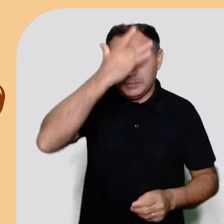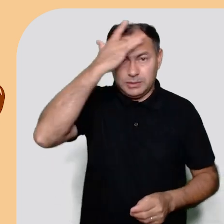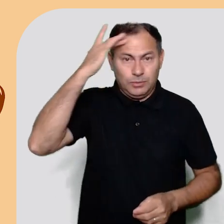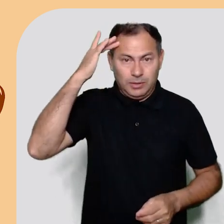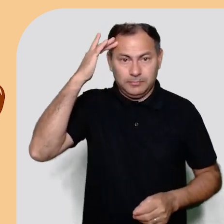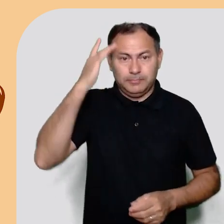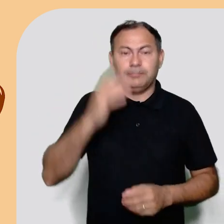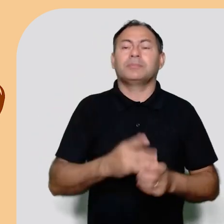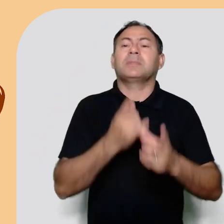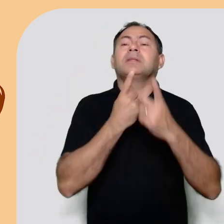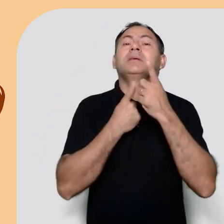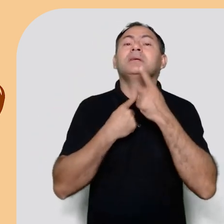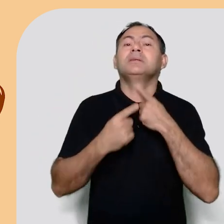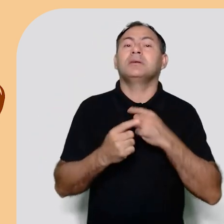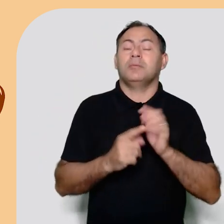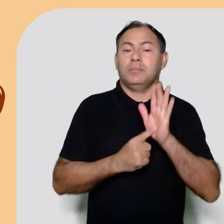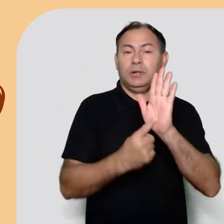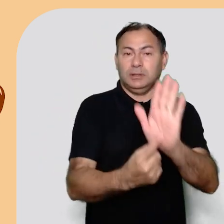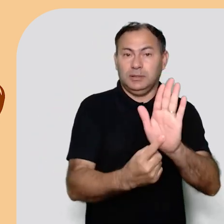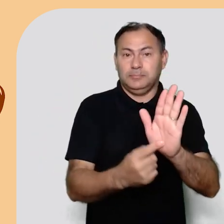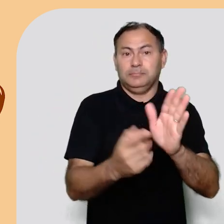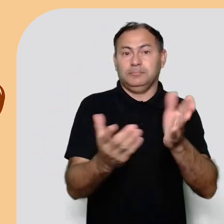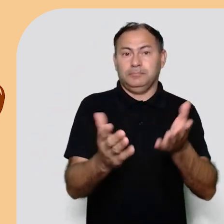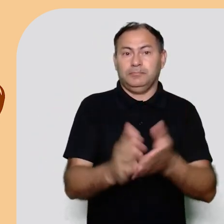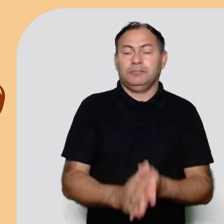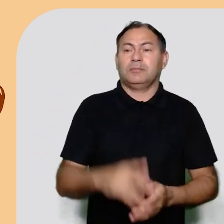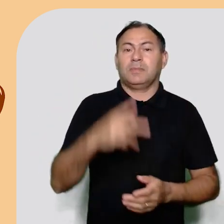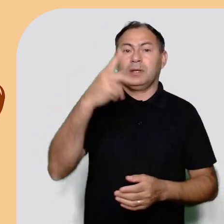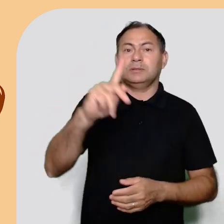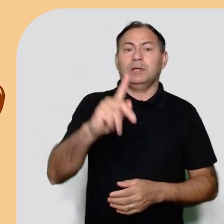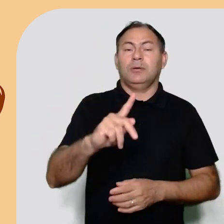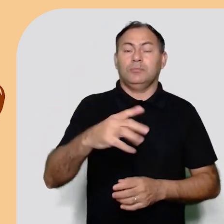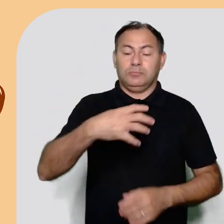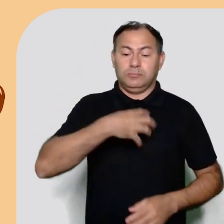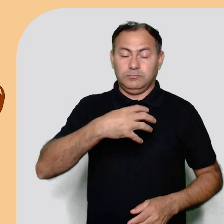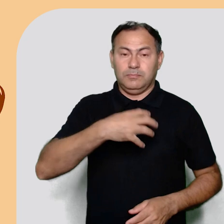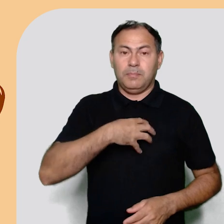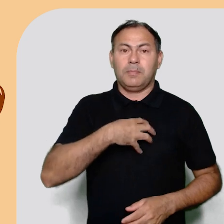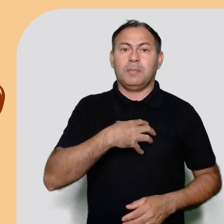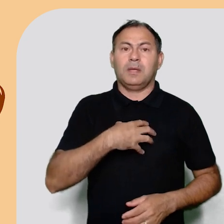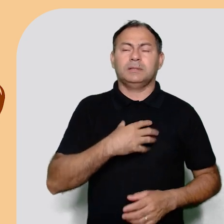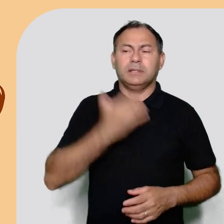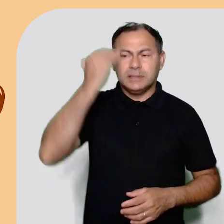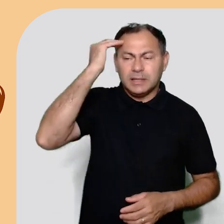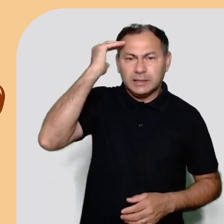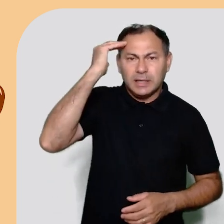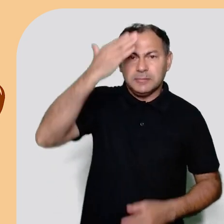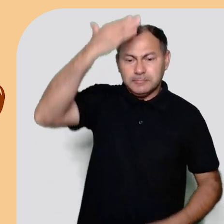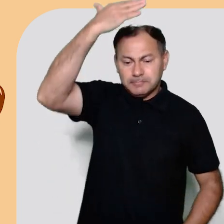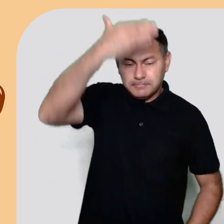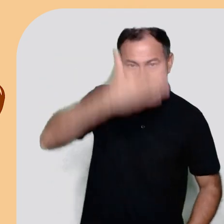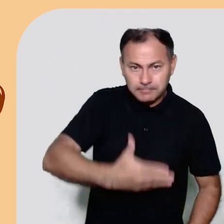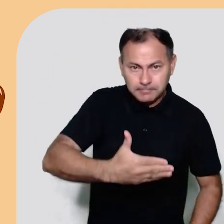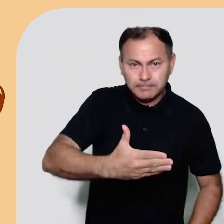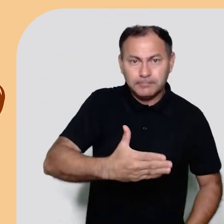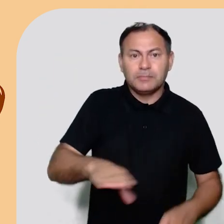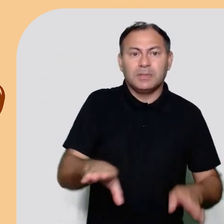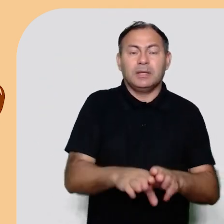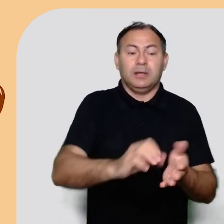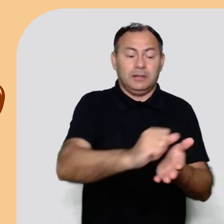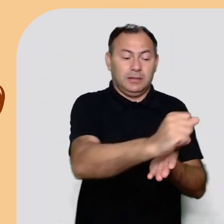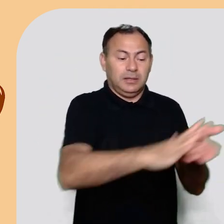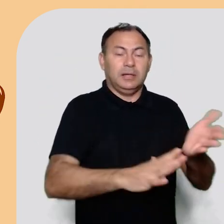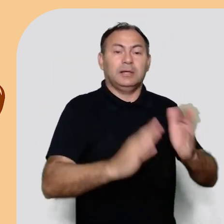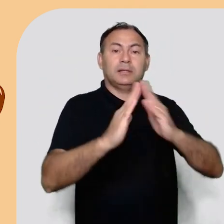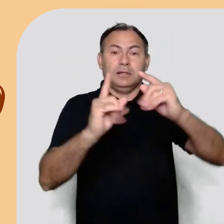homens. Deseja expor-lhes o seu modo de conceber a presença e a